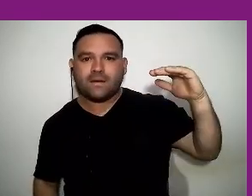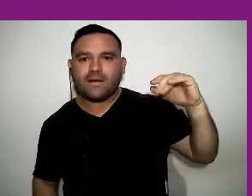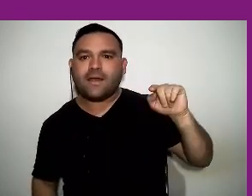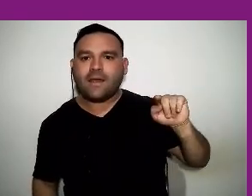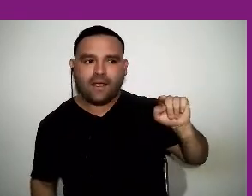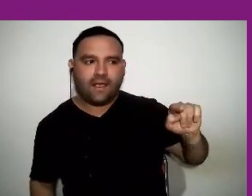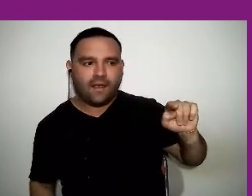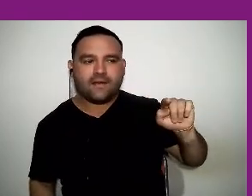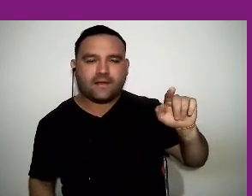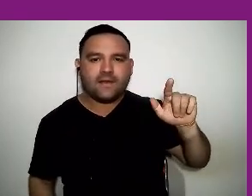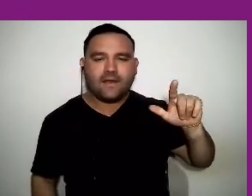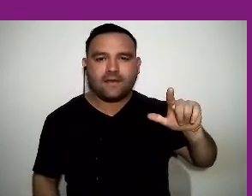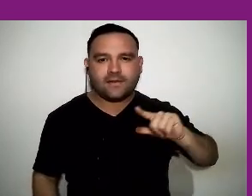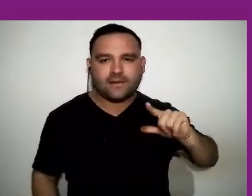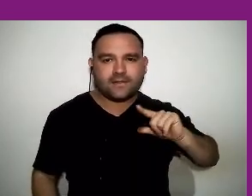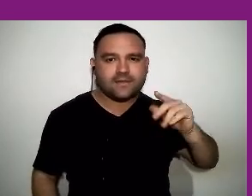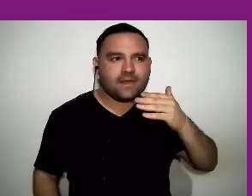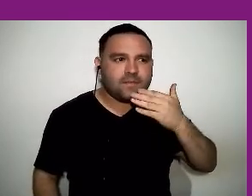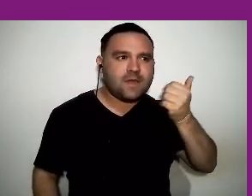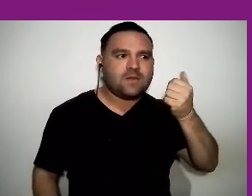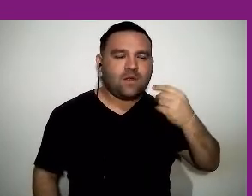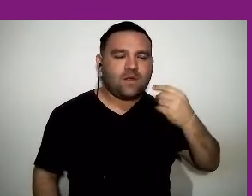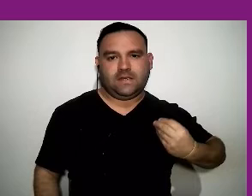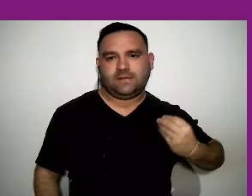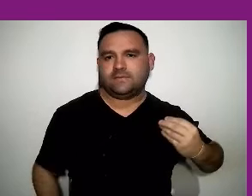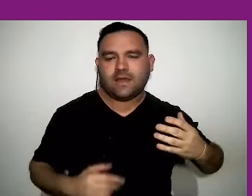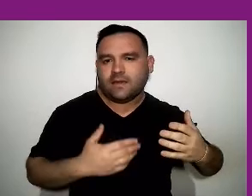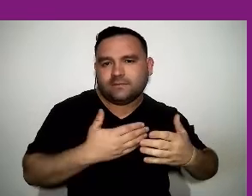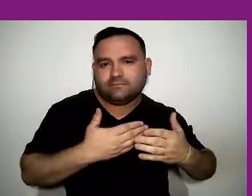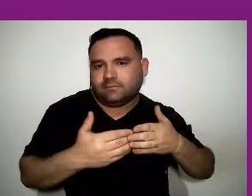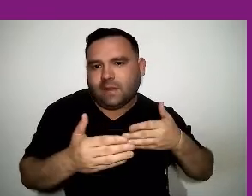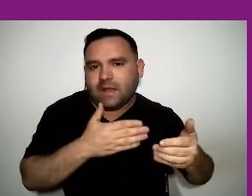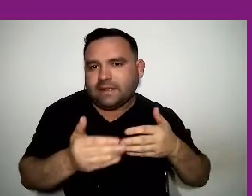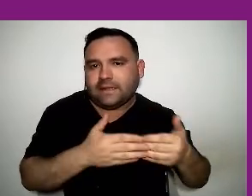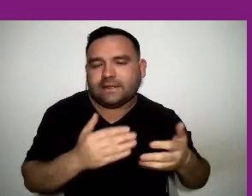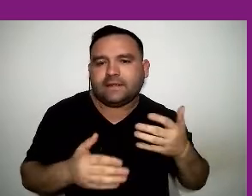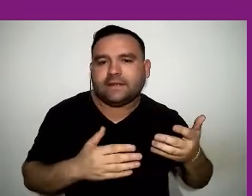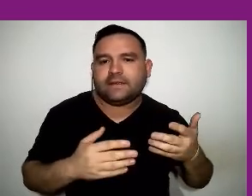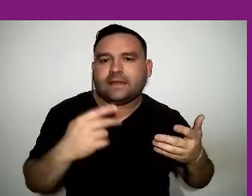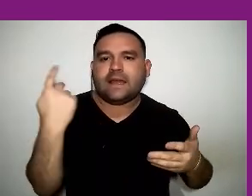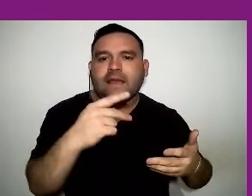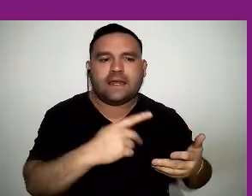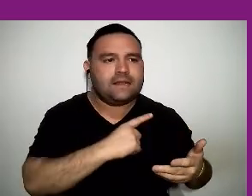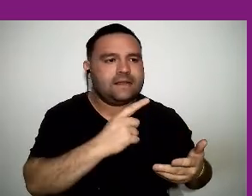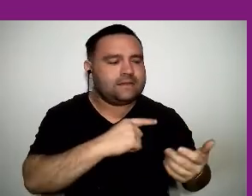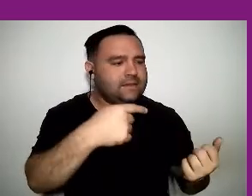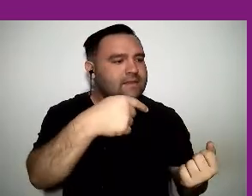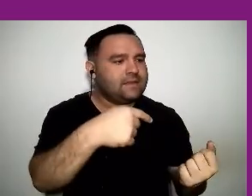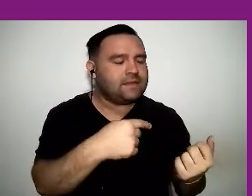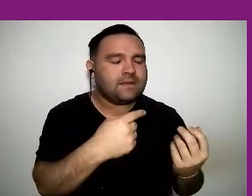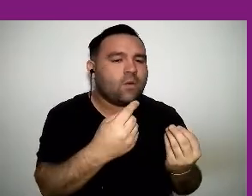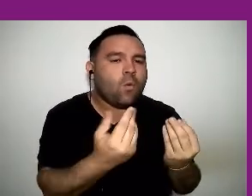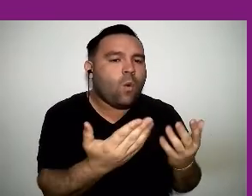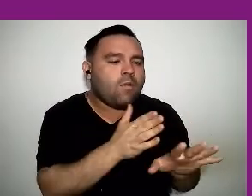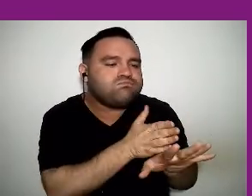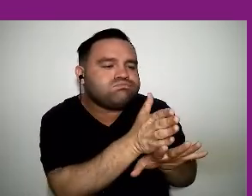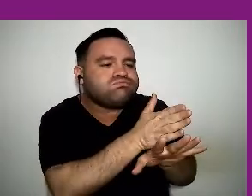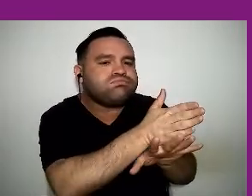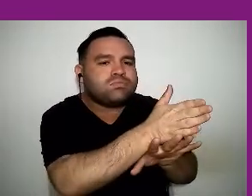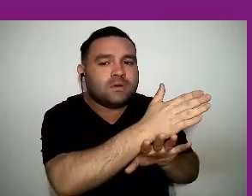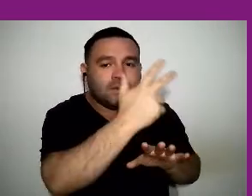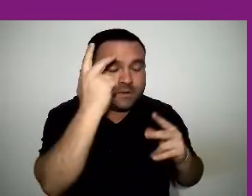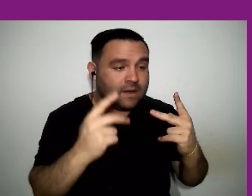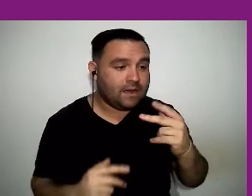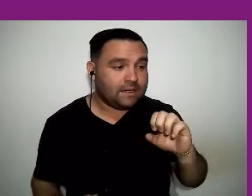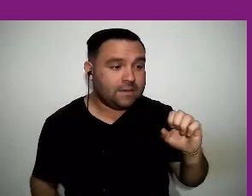eles tiveram uma melhor sobrevida. Independente do braço que ele foi randomizado, os pacientes que ficaram com a